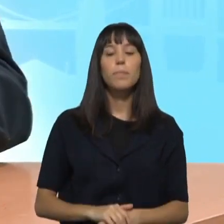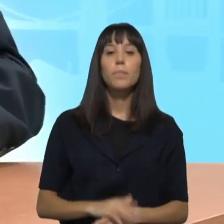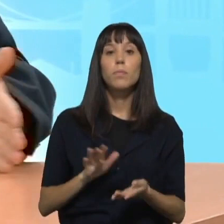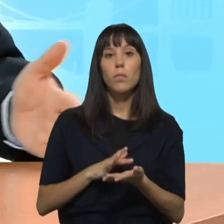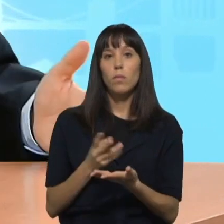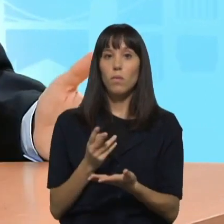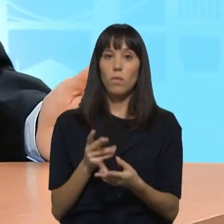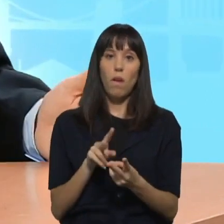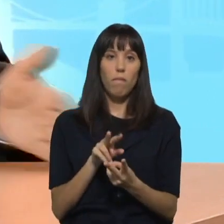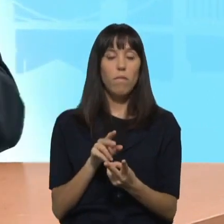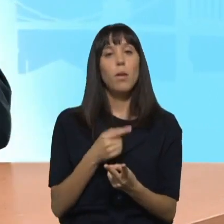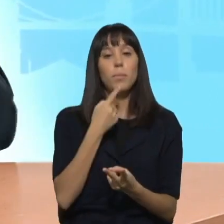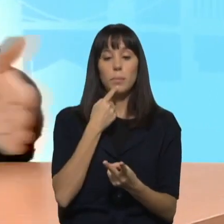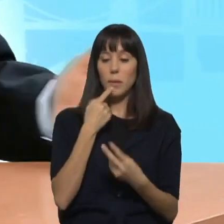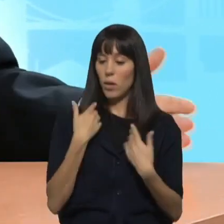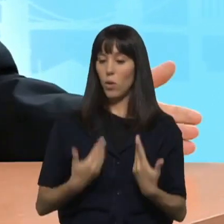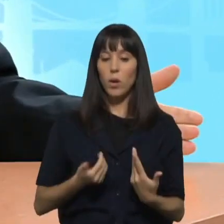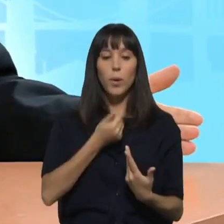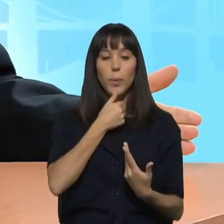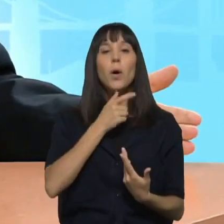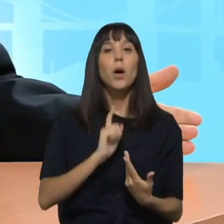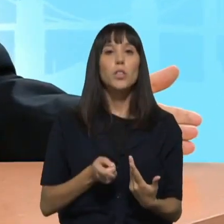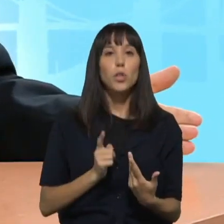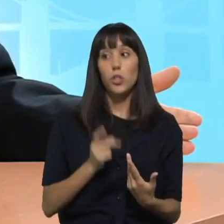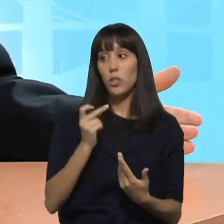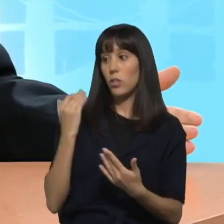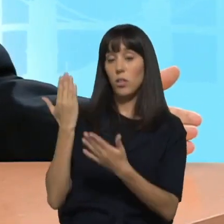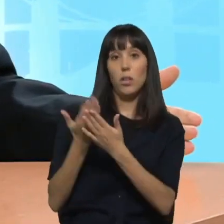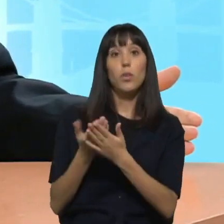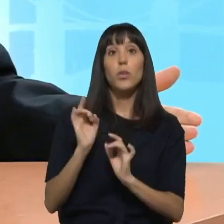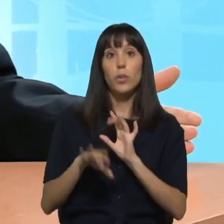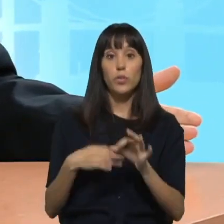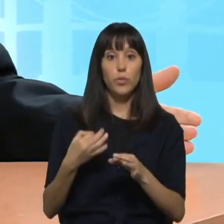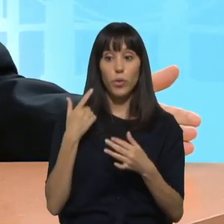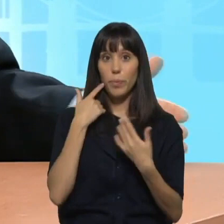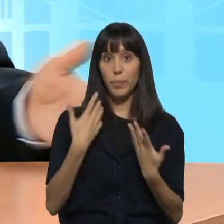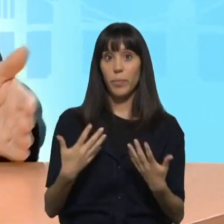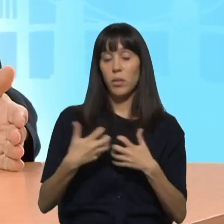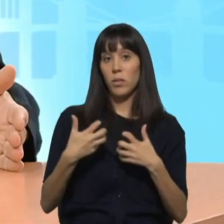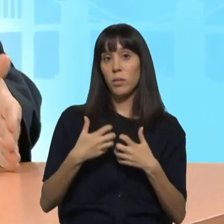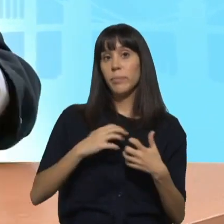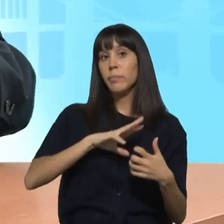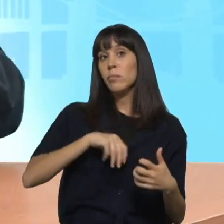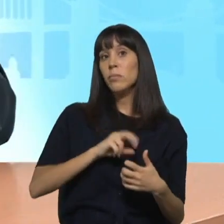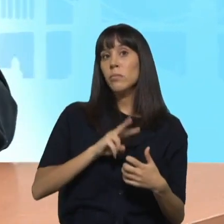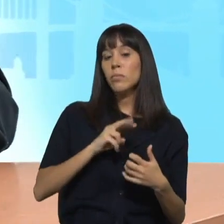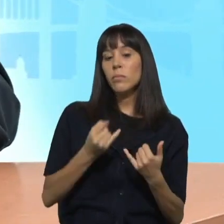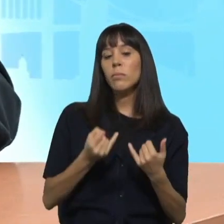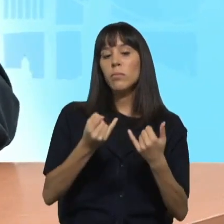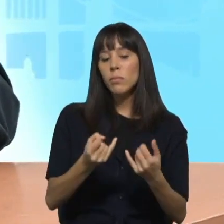ajudam-nos a perceber onde é que nós estamos a partir dos últimos anos em que vivemos, portanto, desde a Segunda Guerra Mundial, o Concílio Vaticano